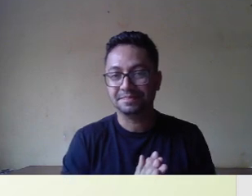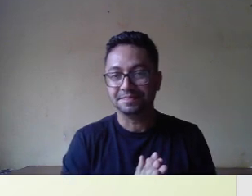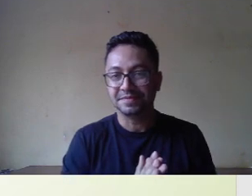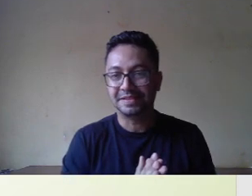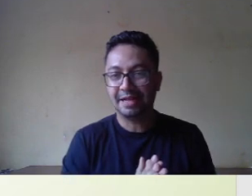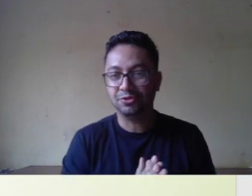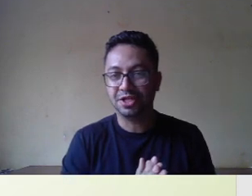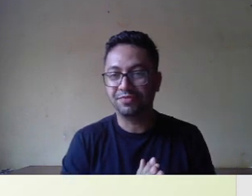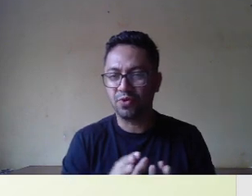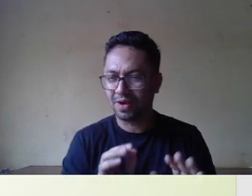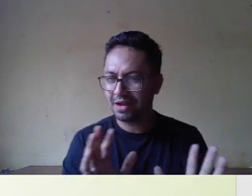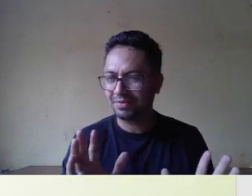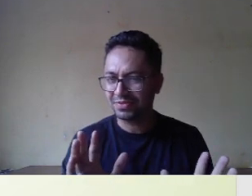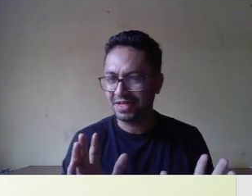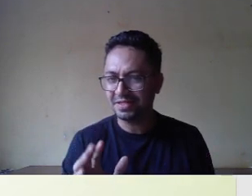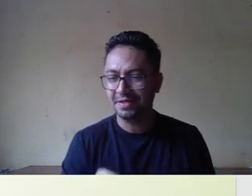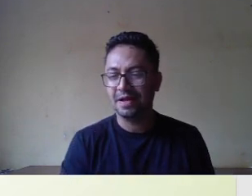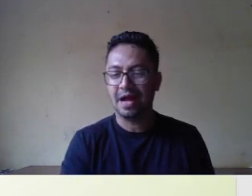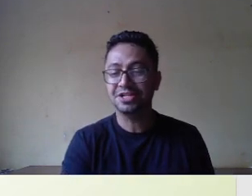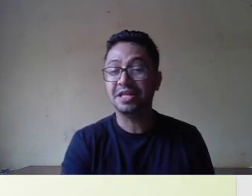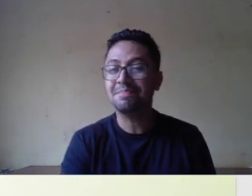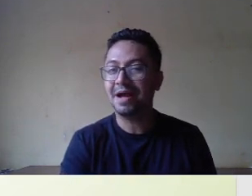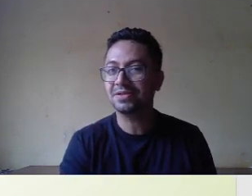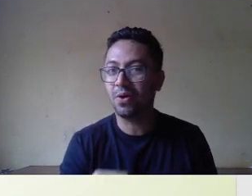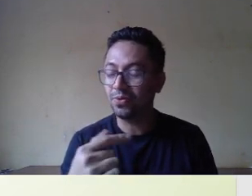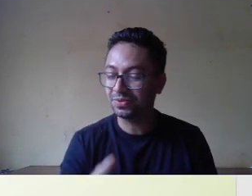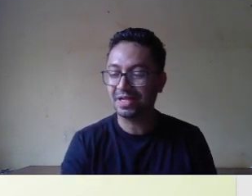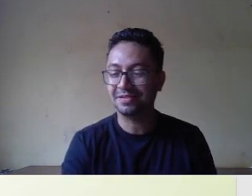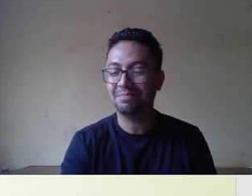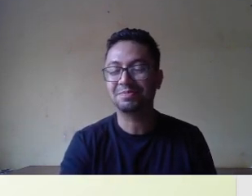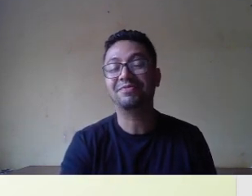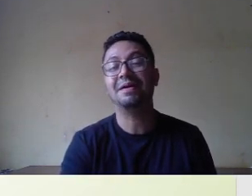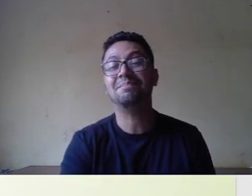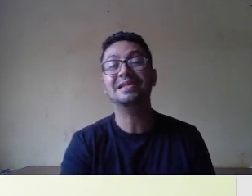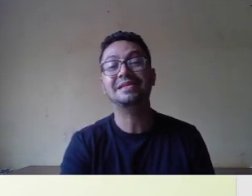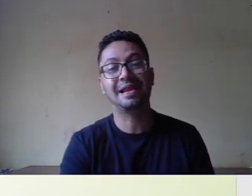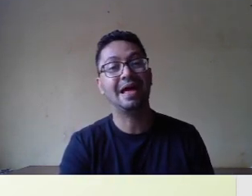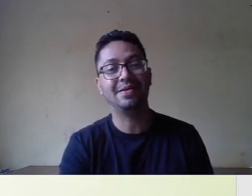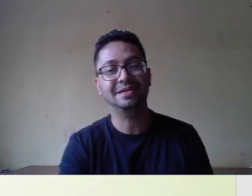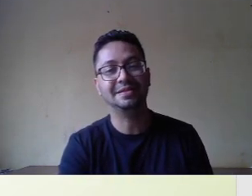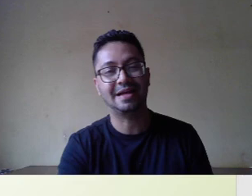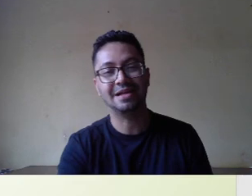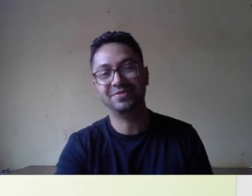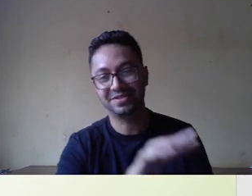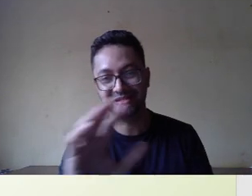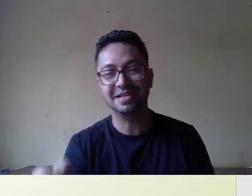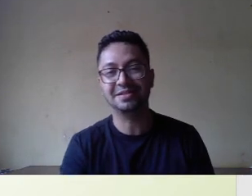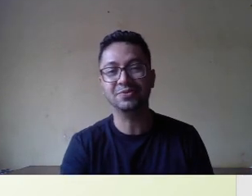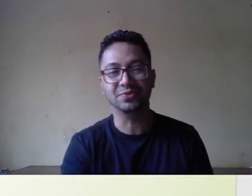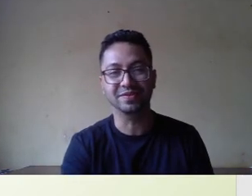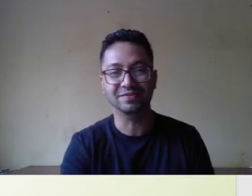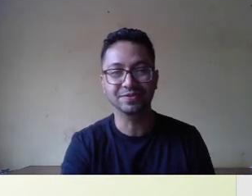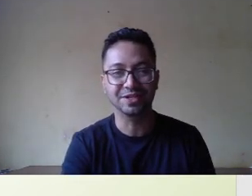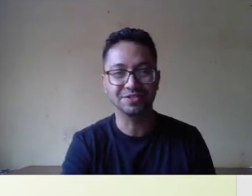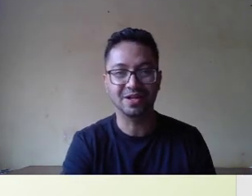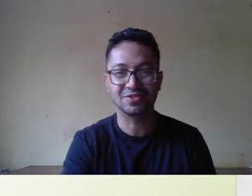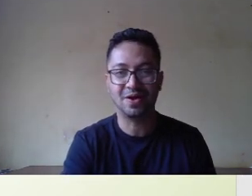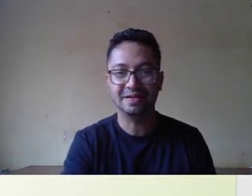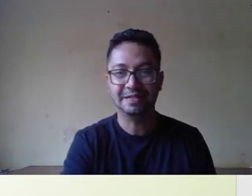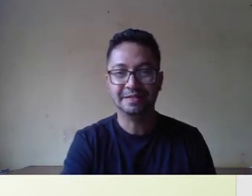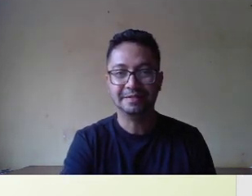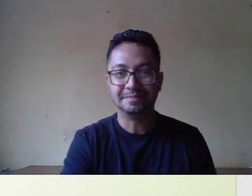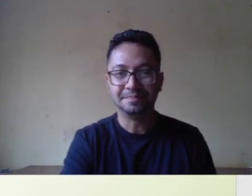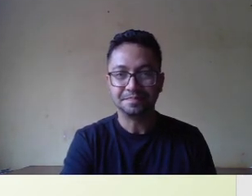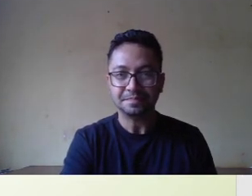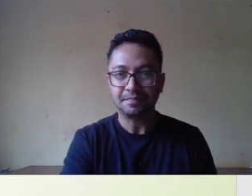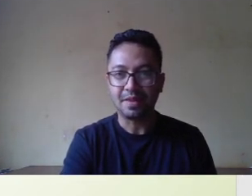também. Certo, gente? Ficou claro para vocês? A gente tem mais outros exemplos para ficar mais claro ainda, caso vocês ainda tenham dúvida, viu, gente? Olha